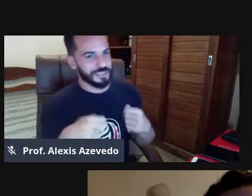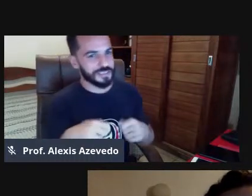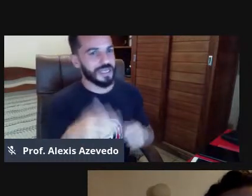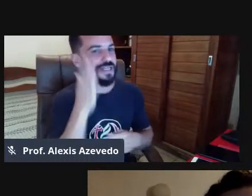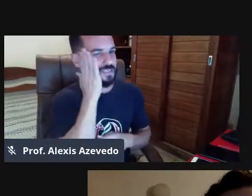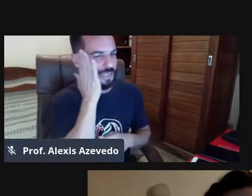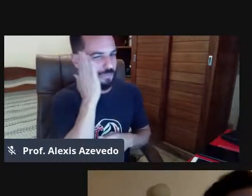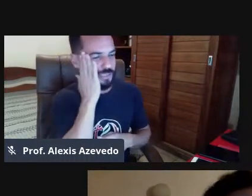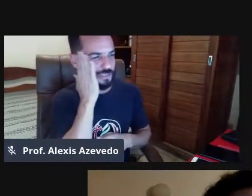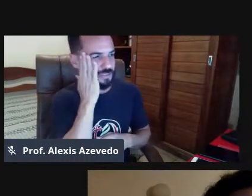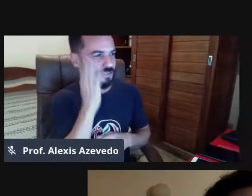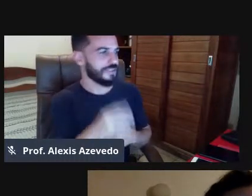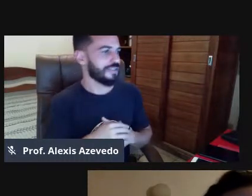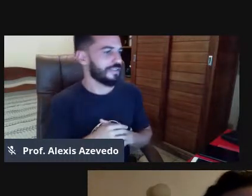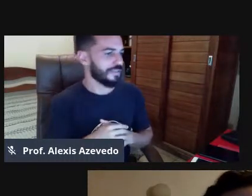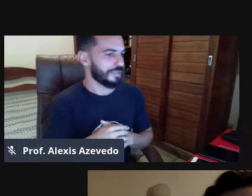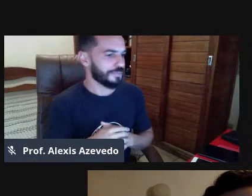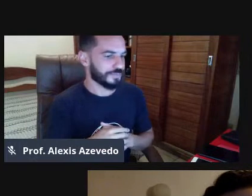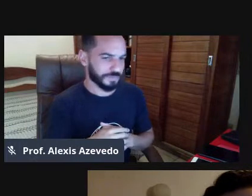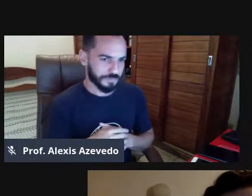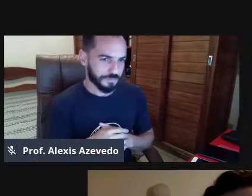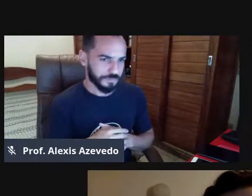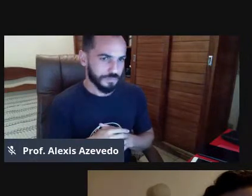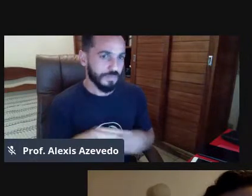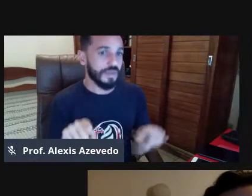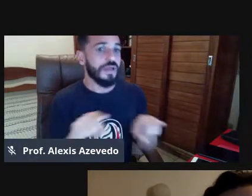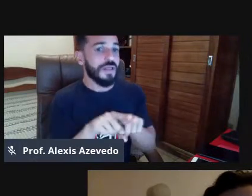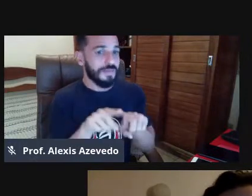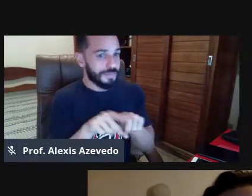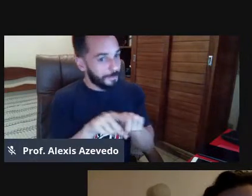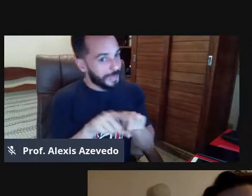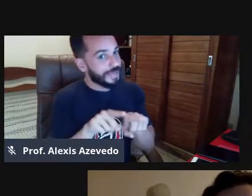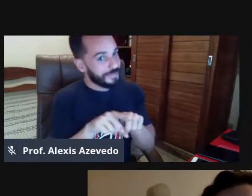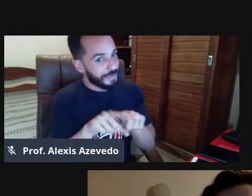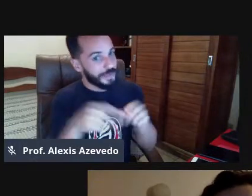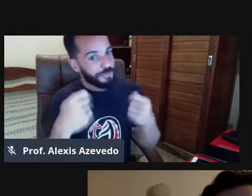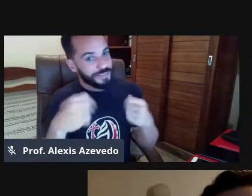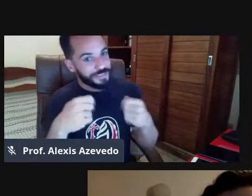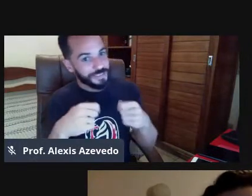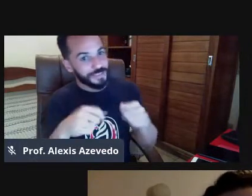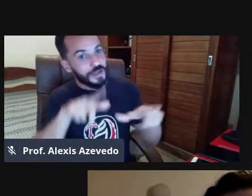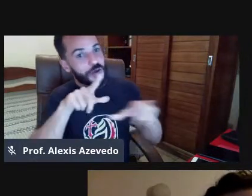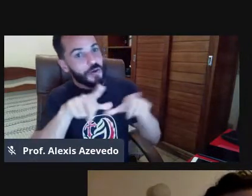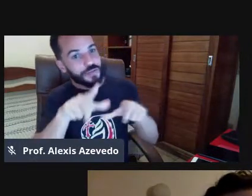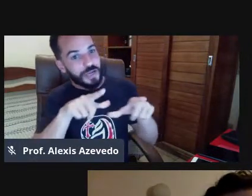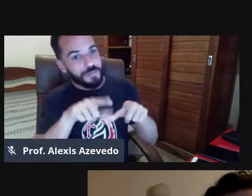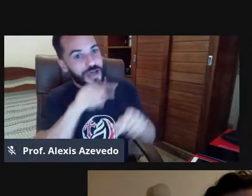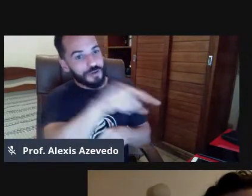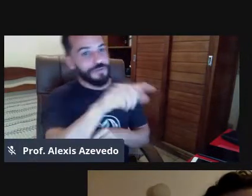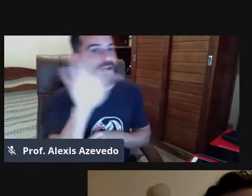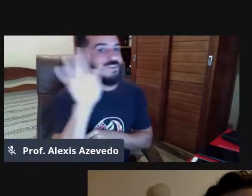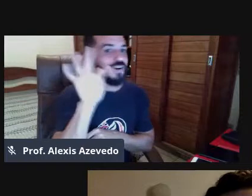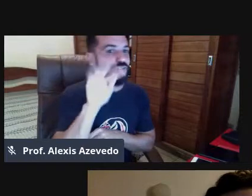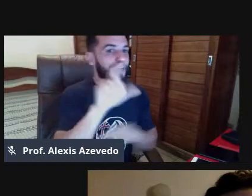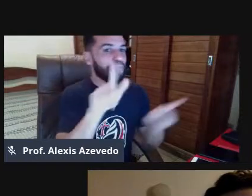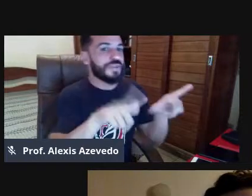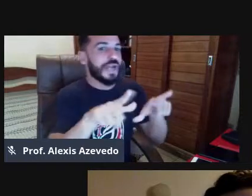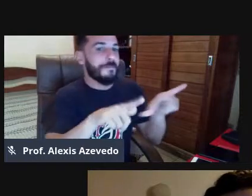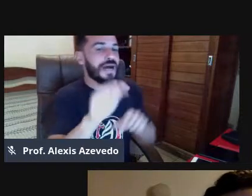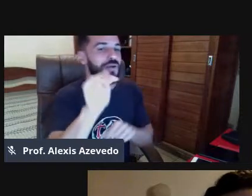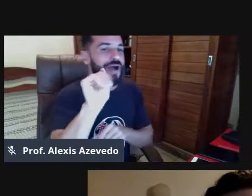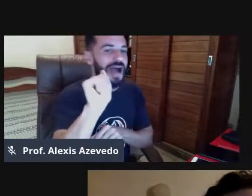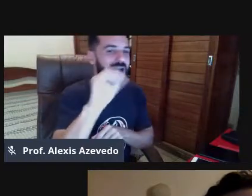gente tem hoje em dia, e além do trabalho acadêmico também, né? Que desenvolver uma linha